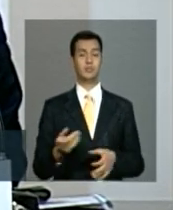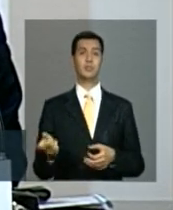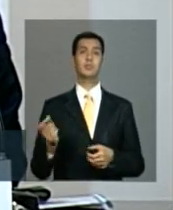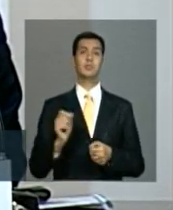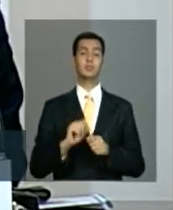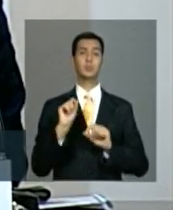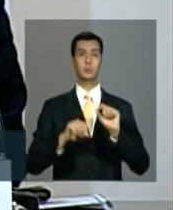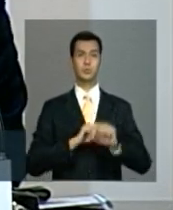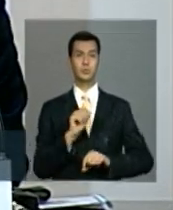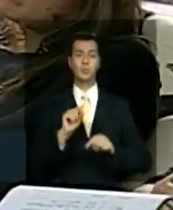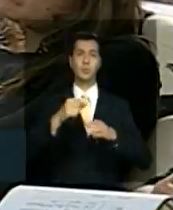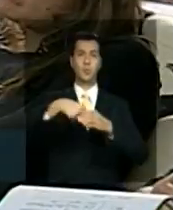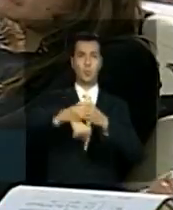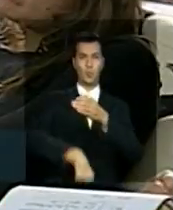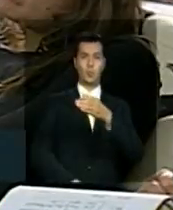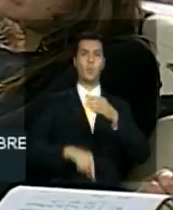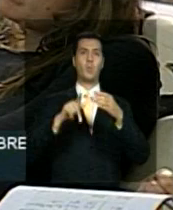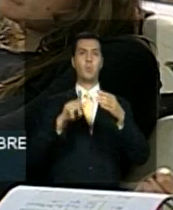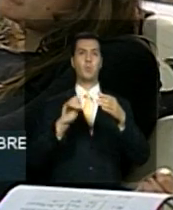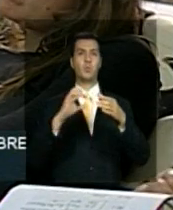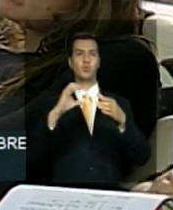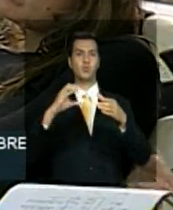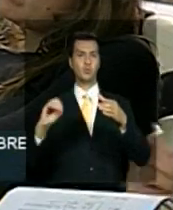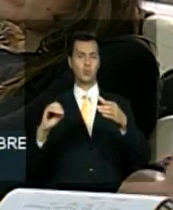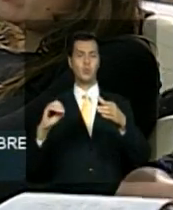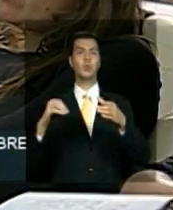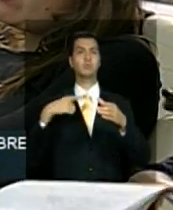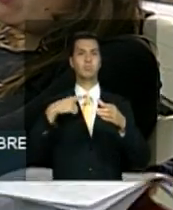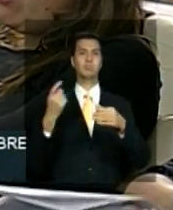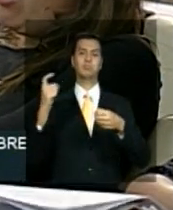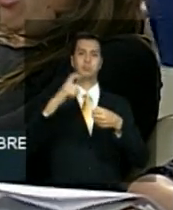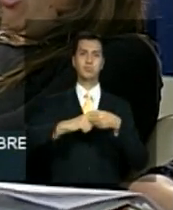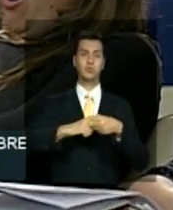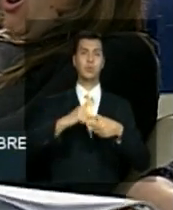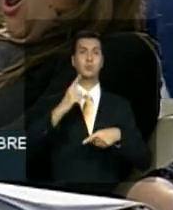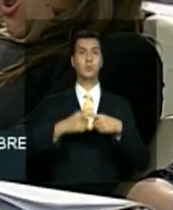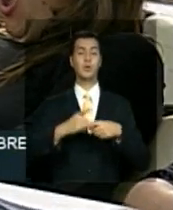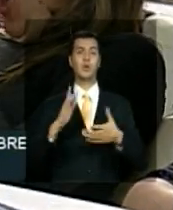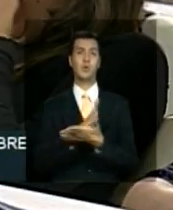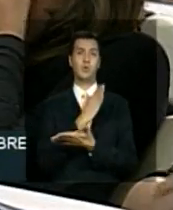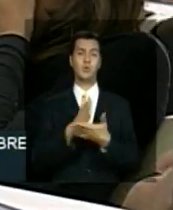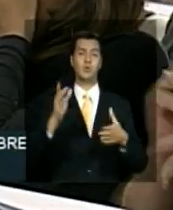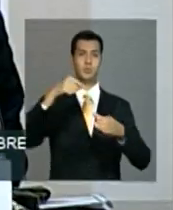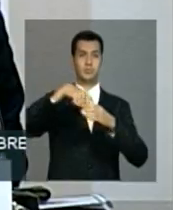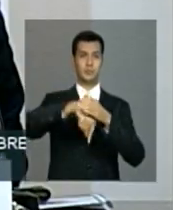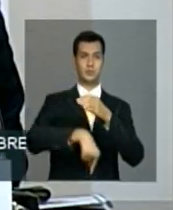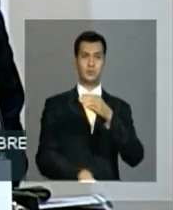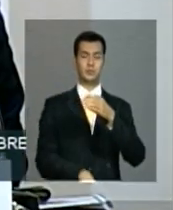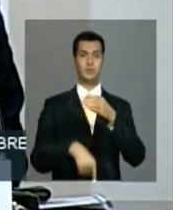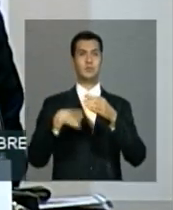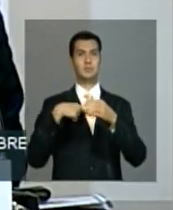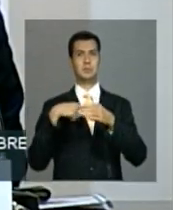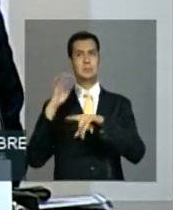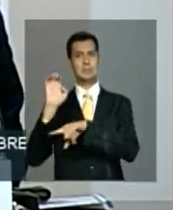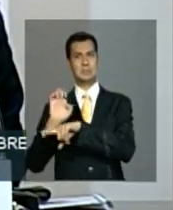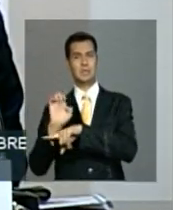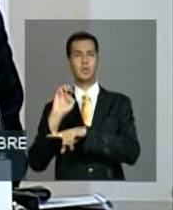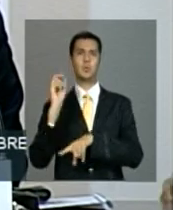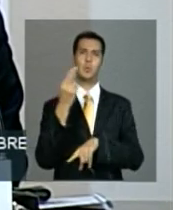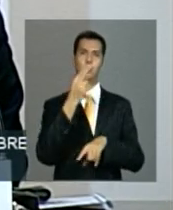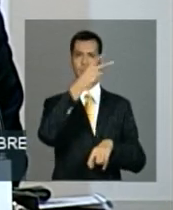poos com recursos da Defesa Civil muitos poos foram perfurados seja por estados ou por